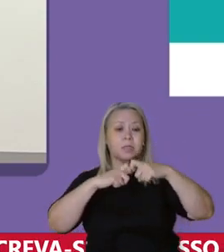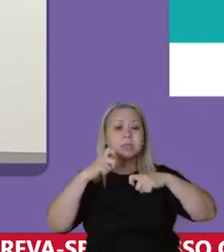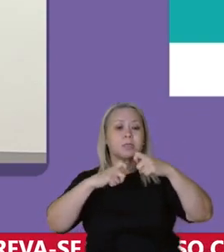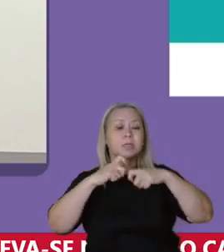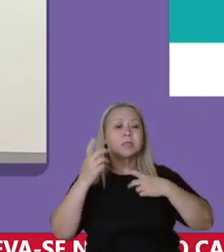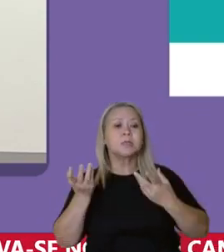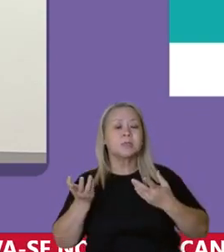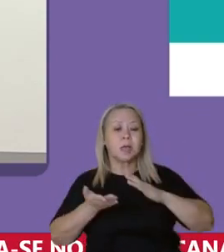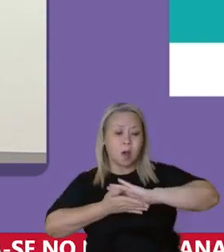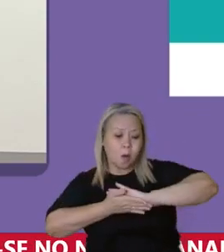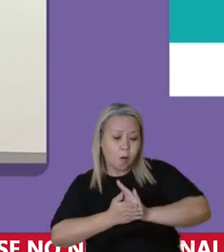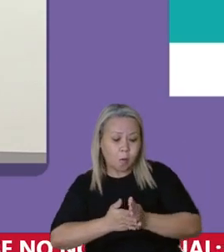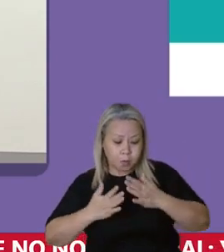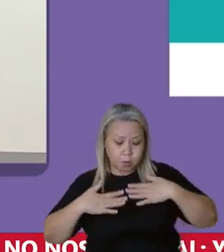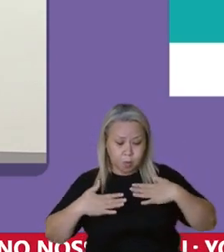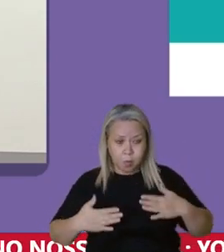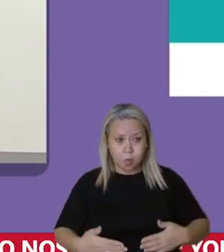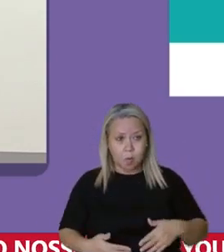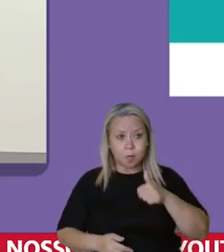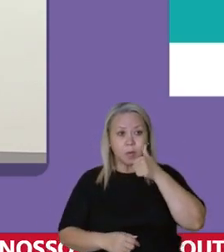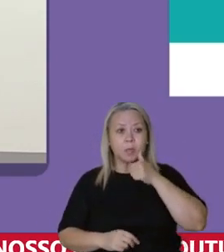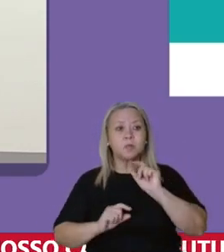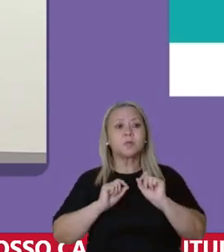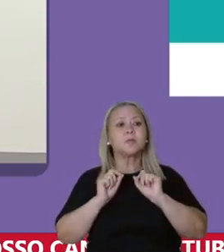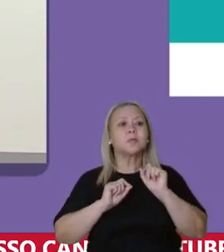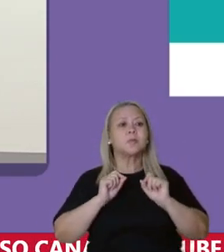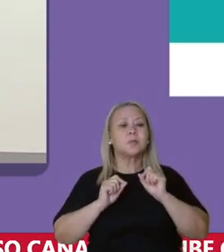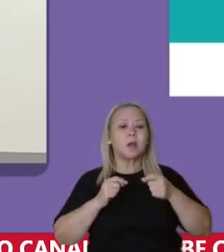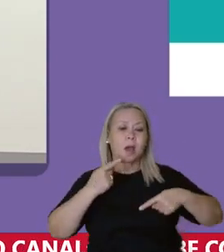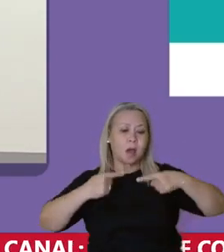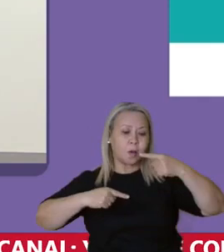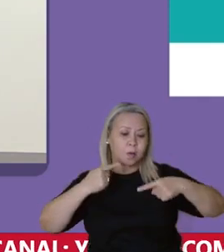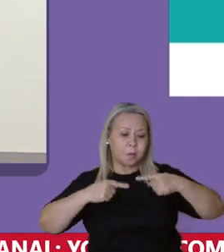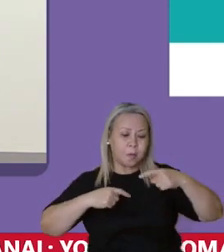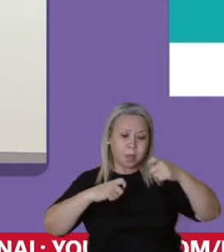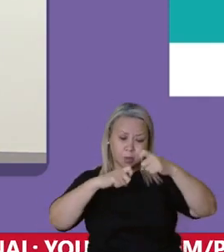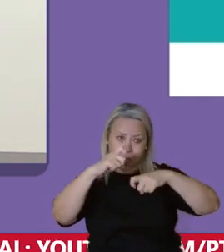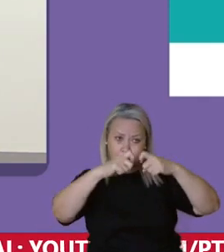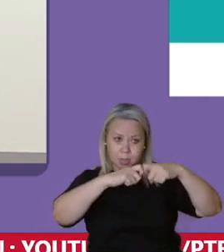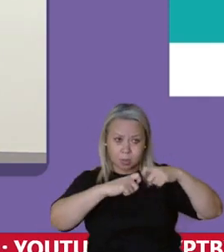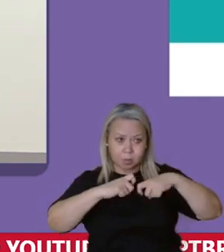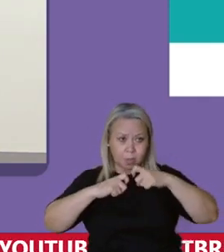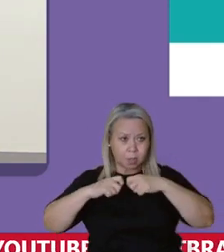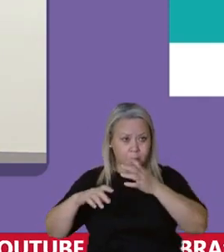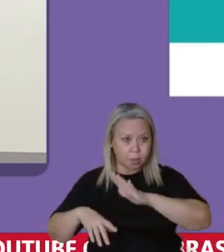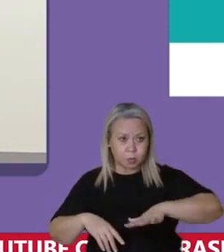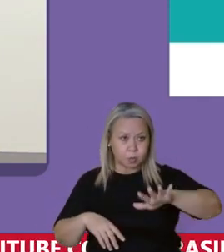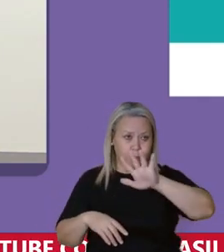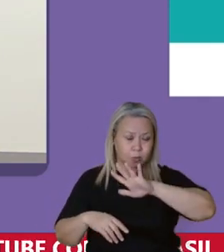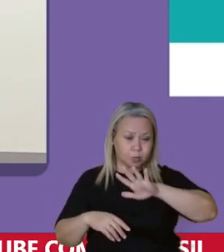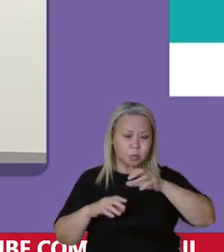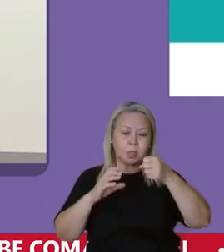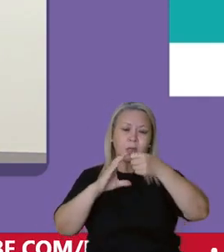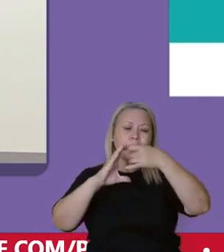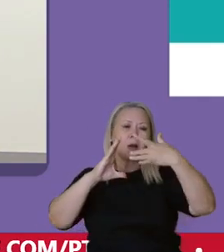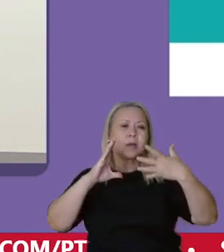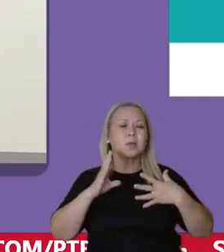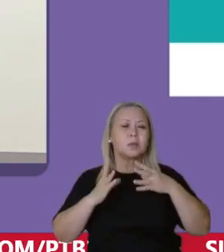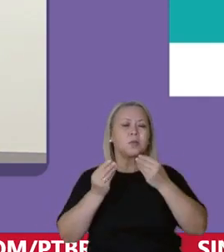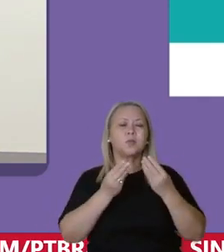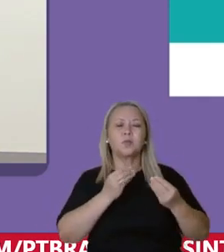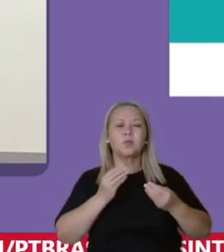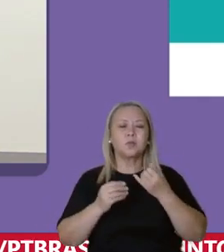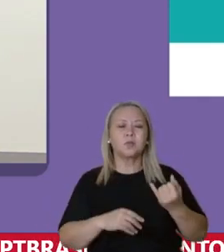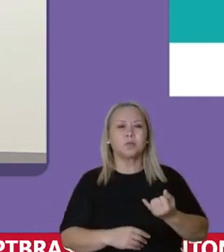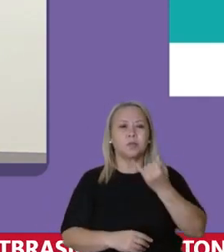a opressão sobre o corpo das mulheres, o debate sobre a sexualidade e um aspecto muito